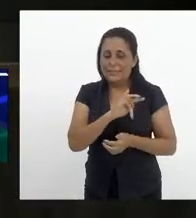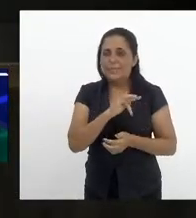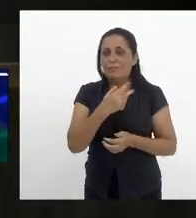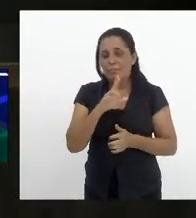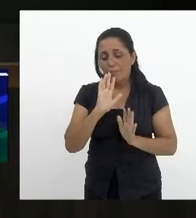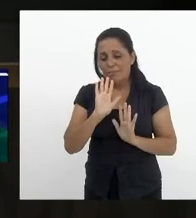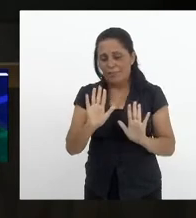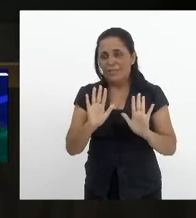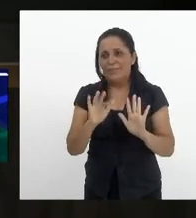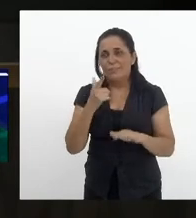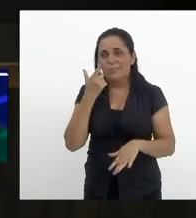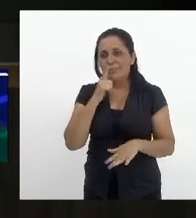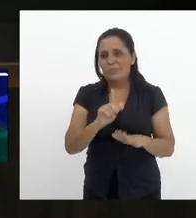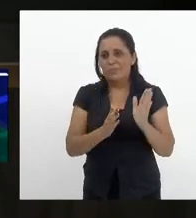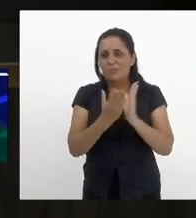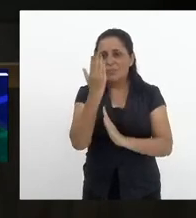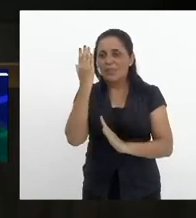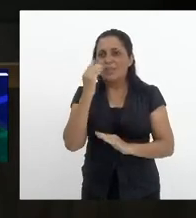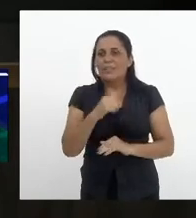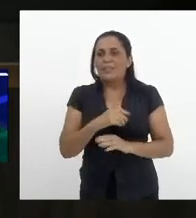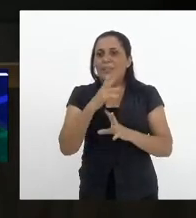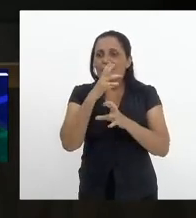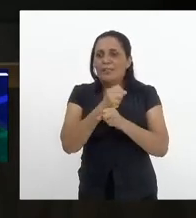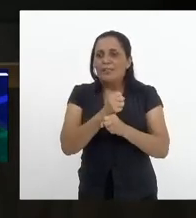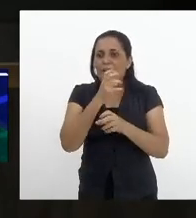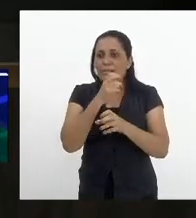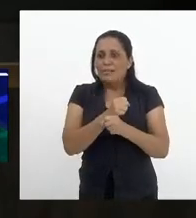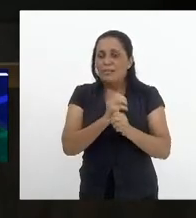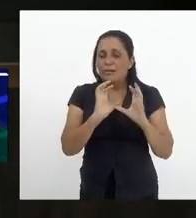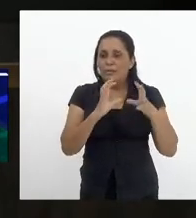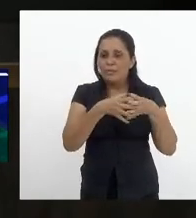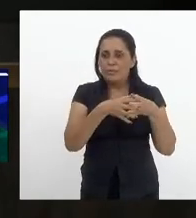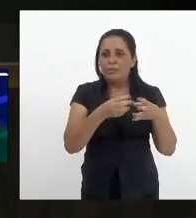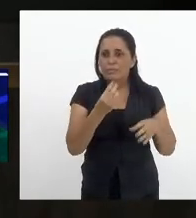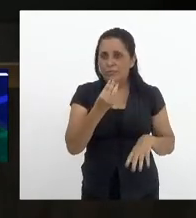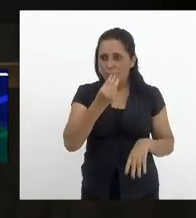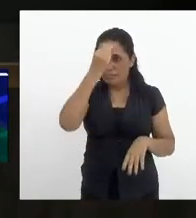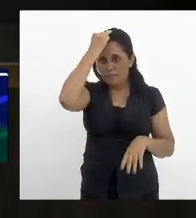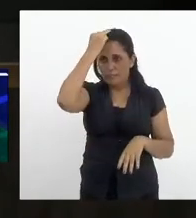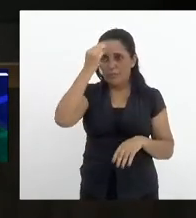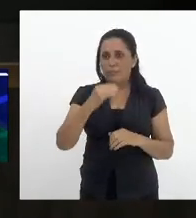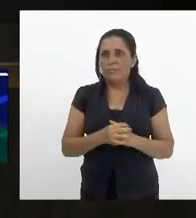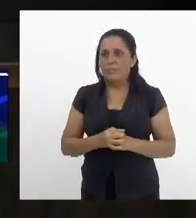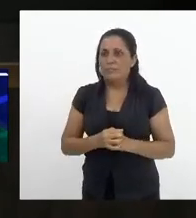foi. Pela Comissão de Orçamento, Márcio Pacheco.